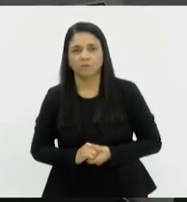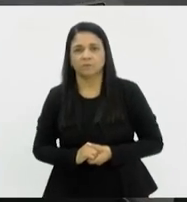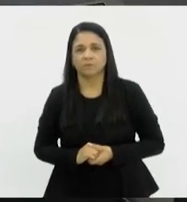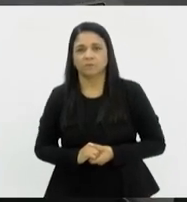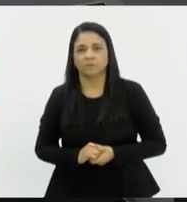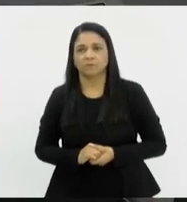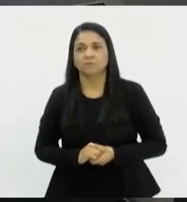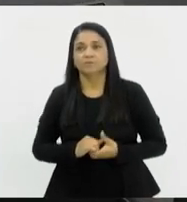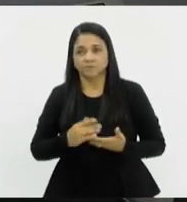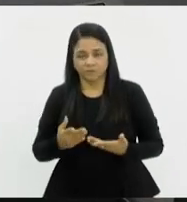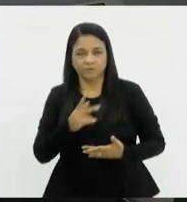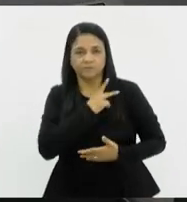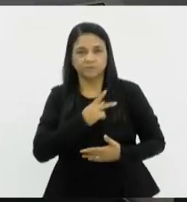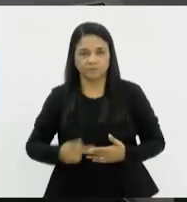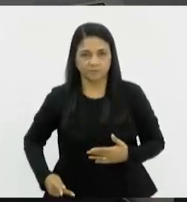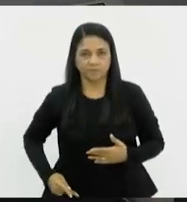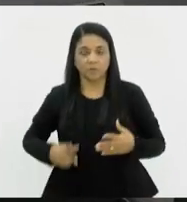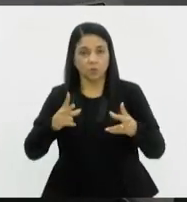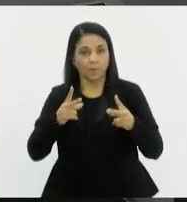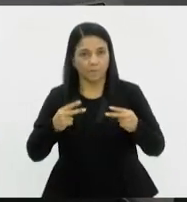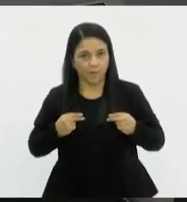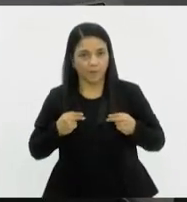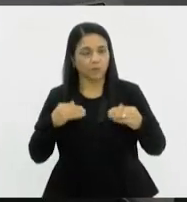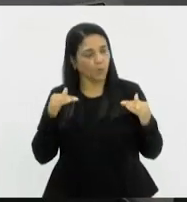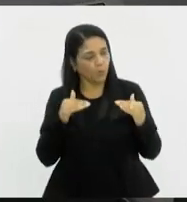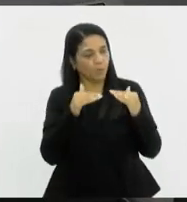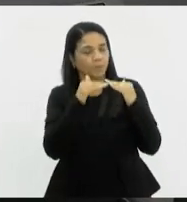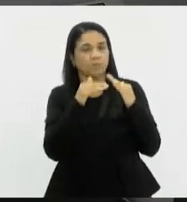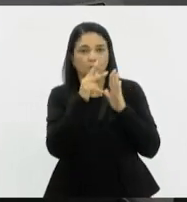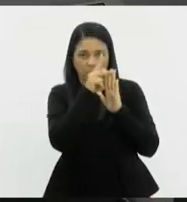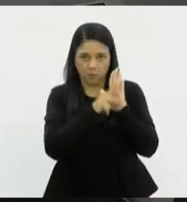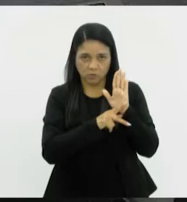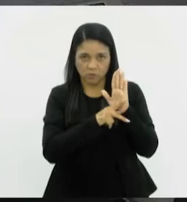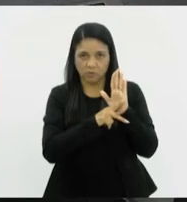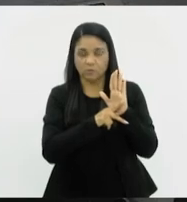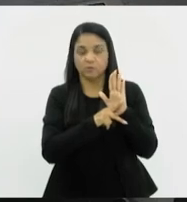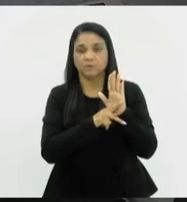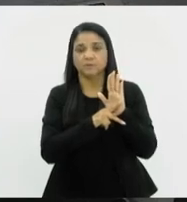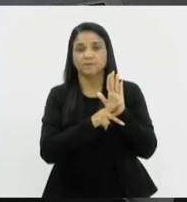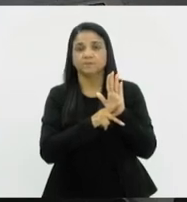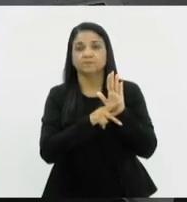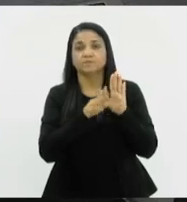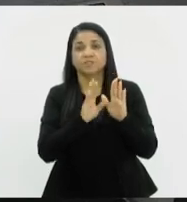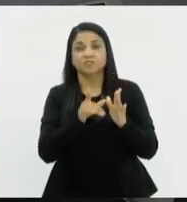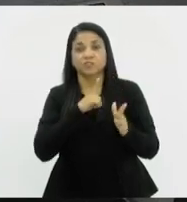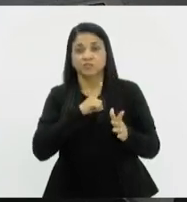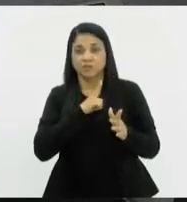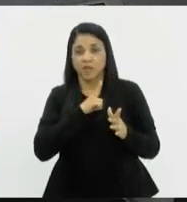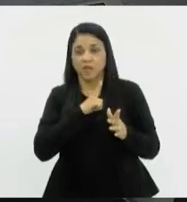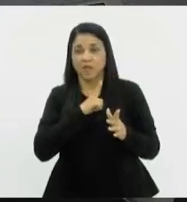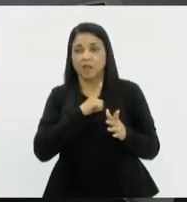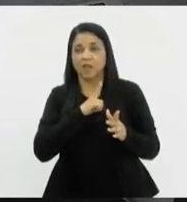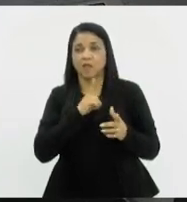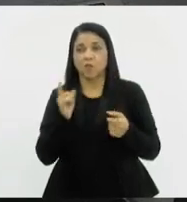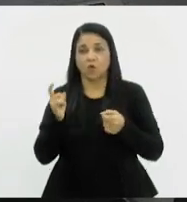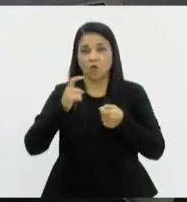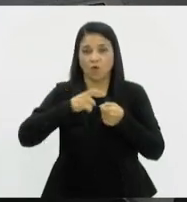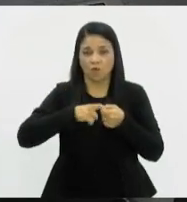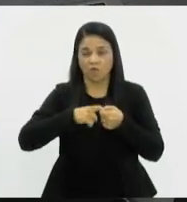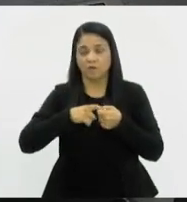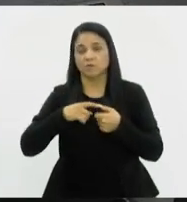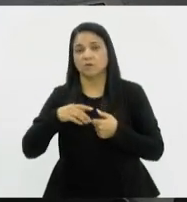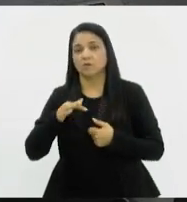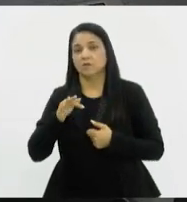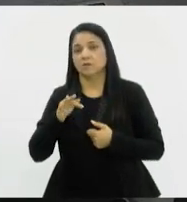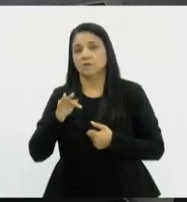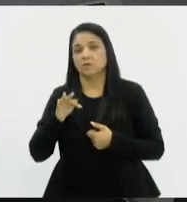Senhor presidente, no mérito, eu sou favorável ao projeto, visto que já existe convênio com Faz apoiando